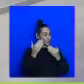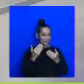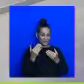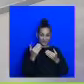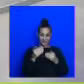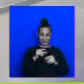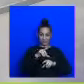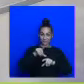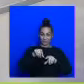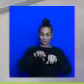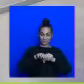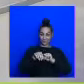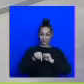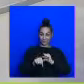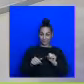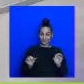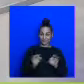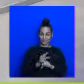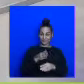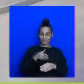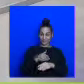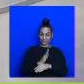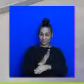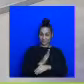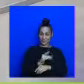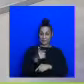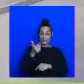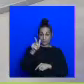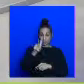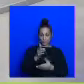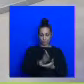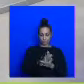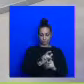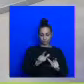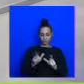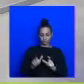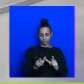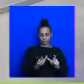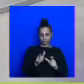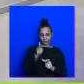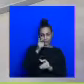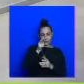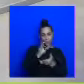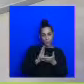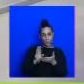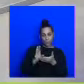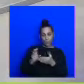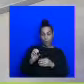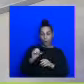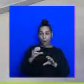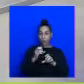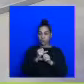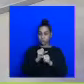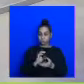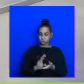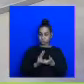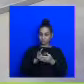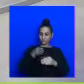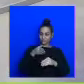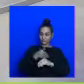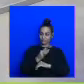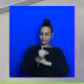Obrigado. Sorteio do Super 7 realizado, validado. Após a apuração, você poderá saber de onde são as apostas vencedoras ou se o prêmio está